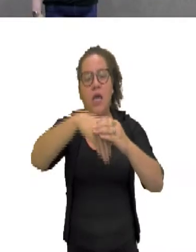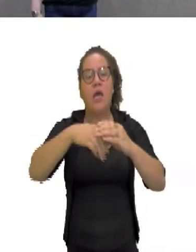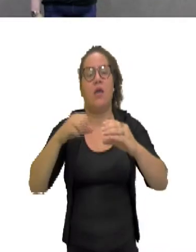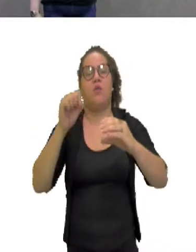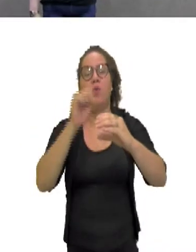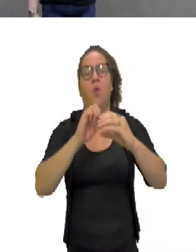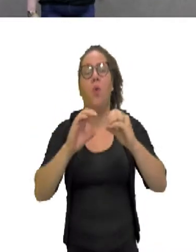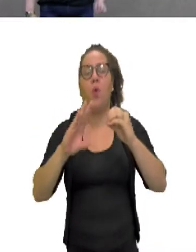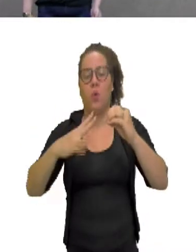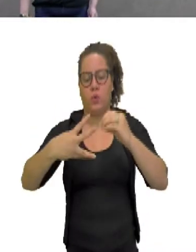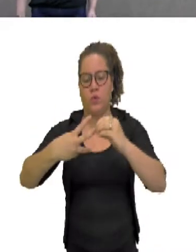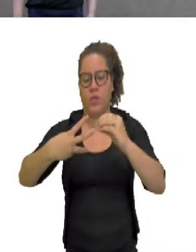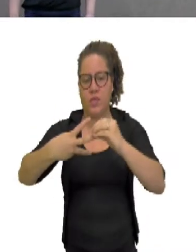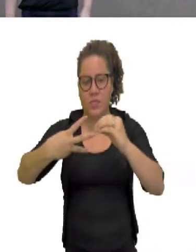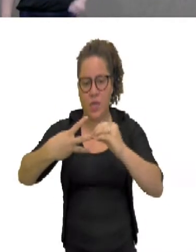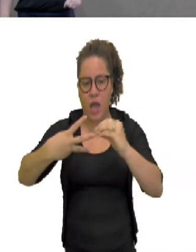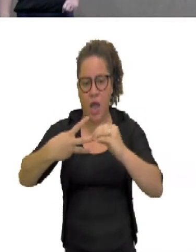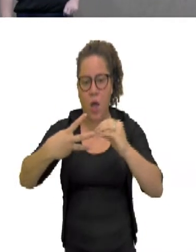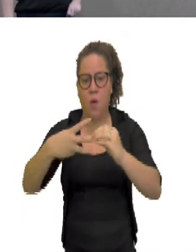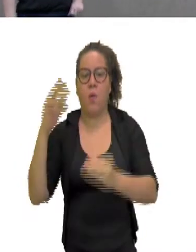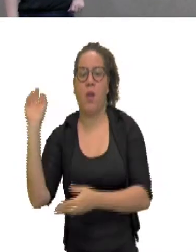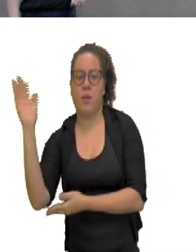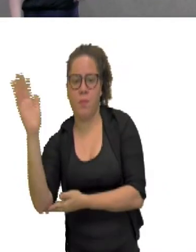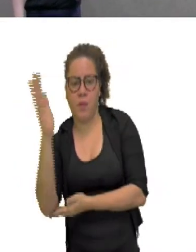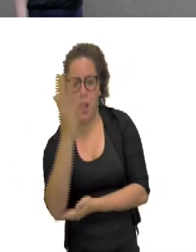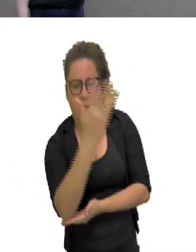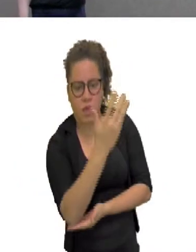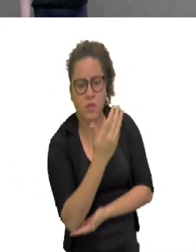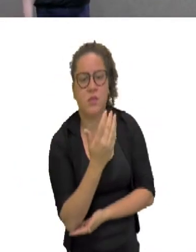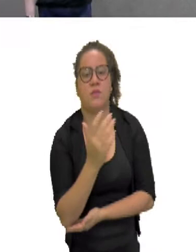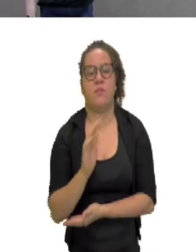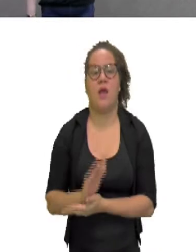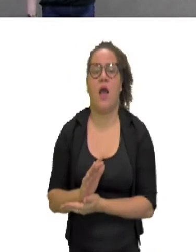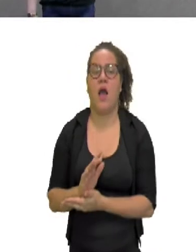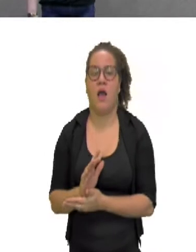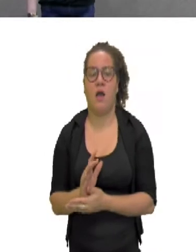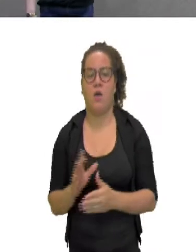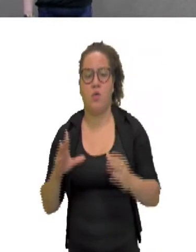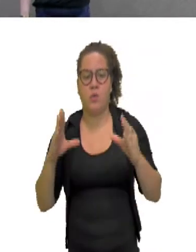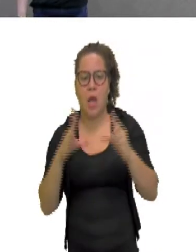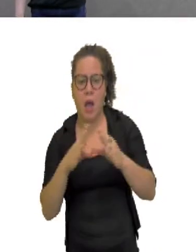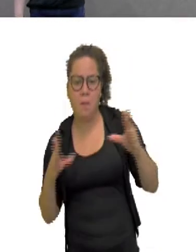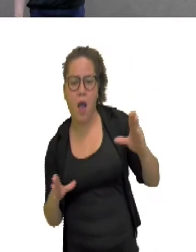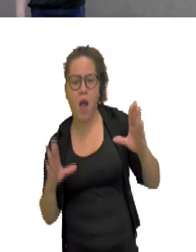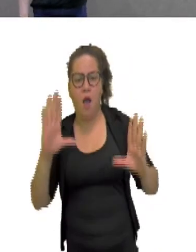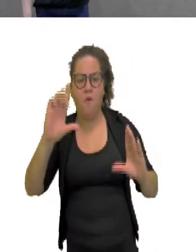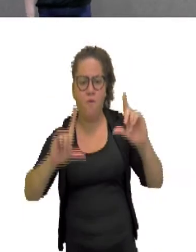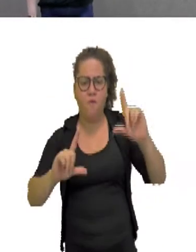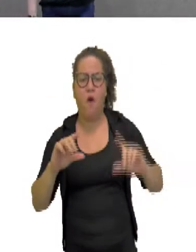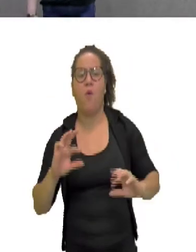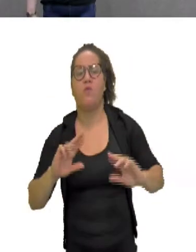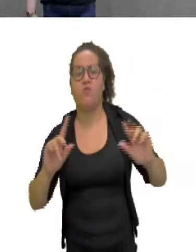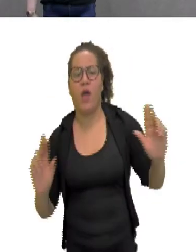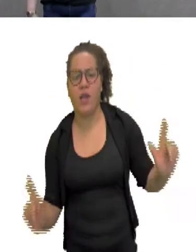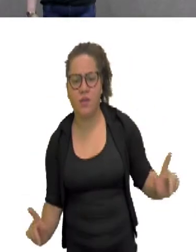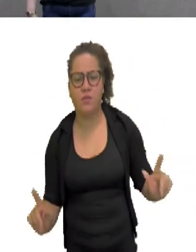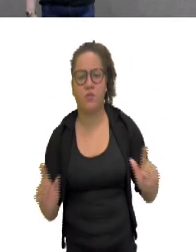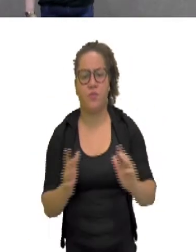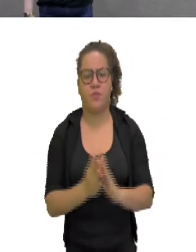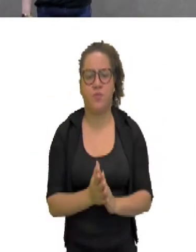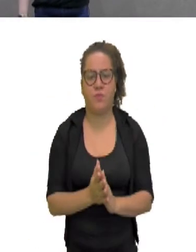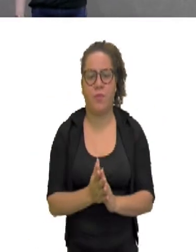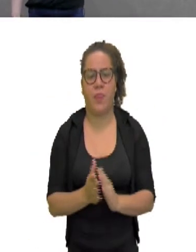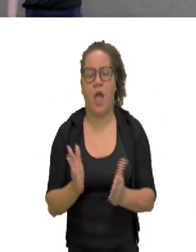de plantas e de algas. Sua forma e tamanho variam conforme o tipo de organismo. Em